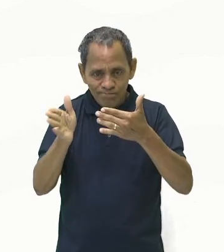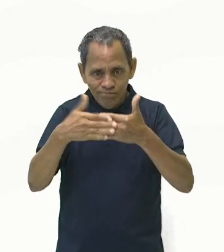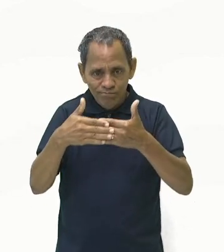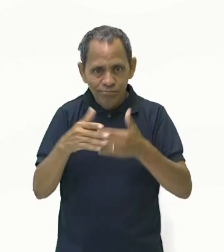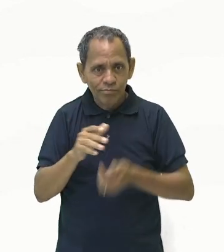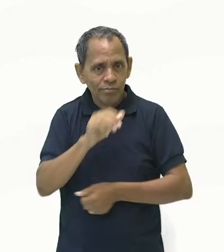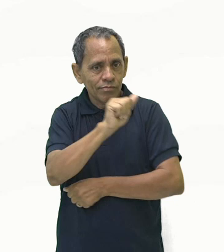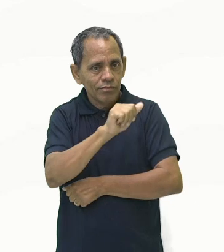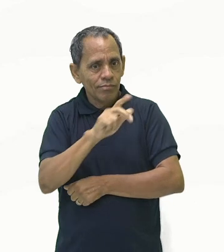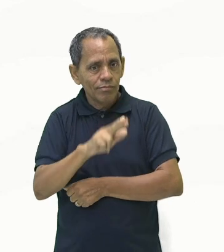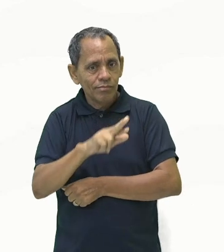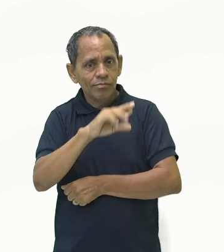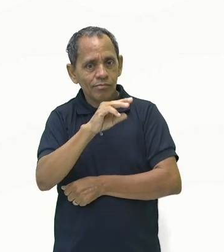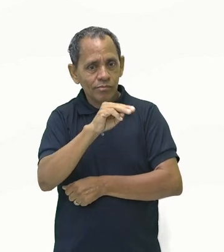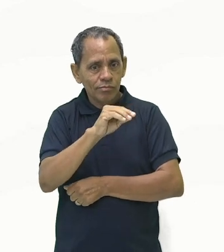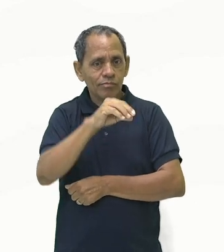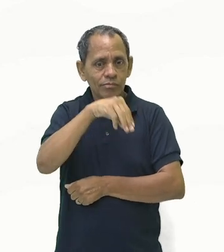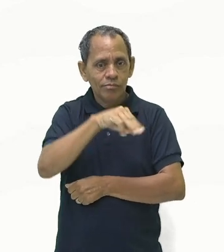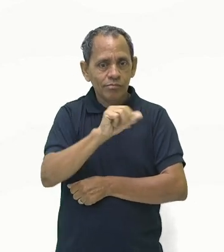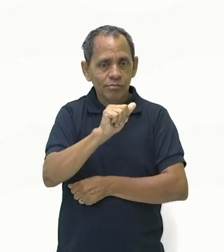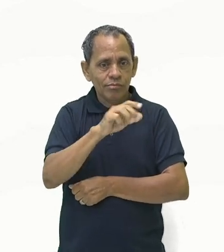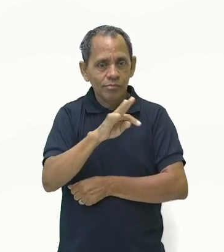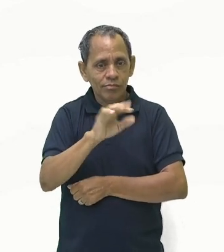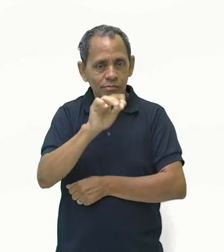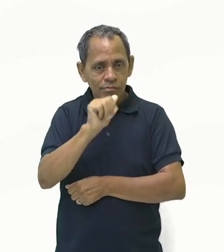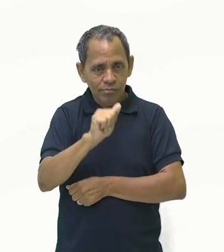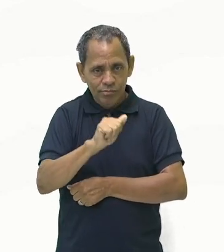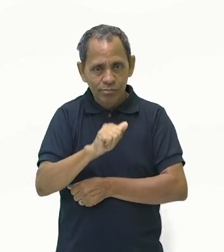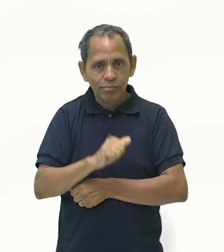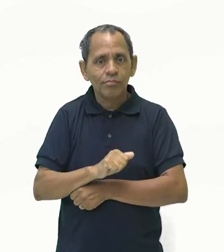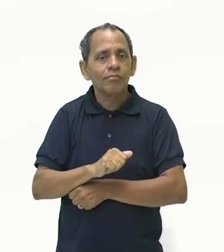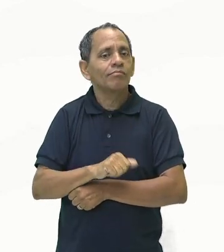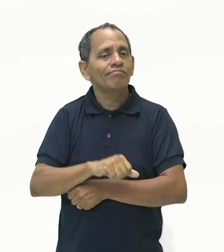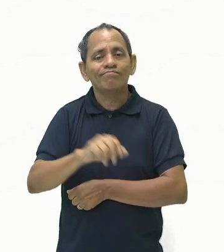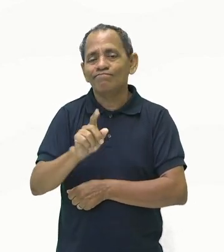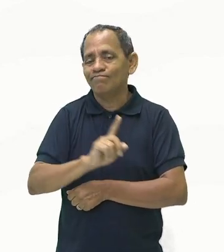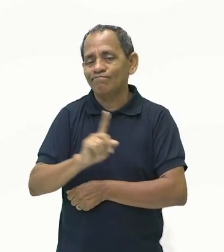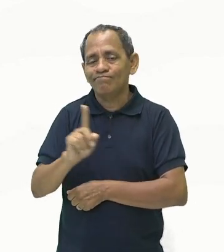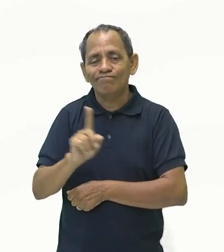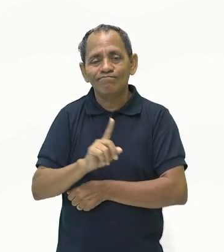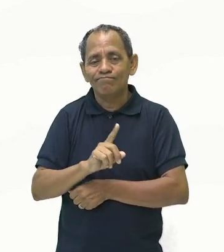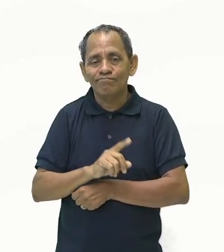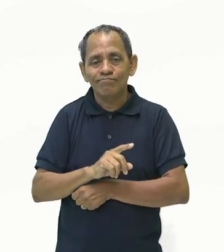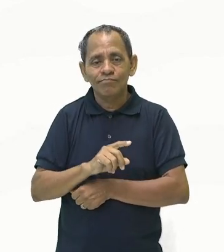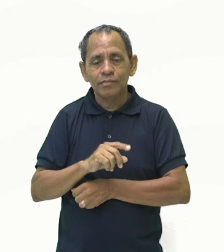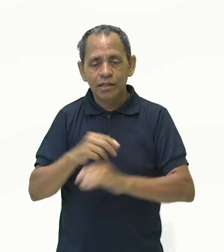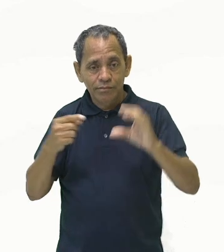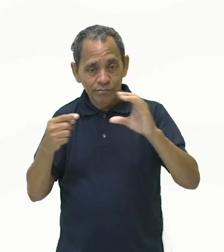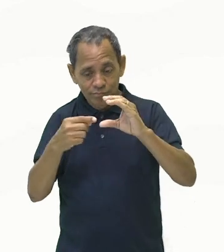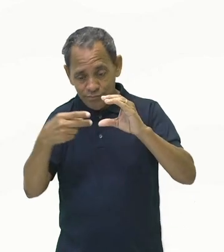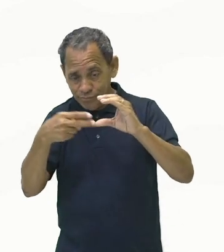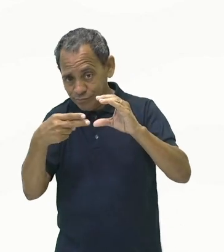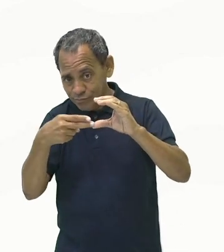ela fosse aromática, ela teria dupla sim, dupla não, tá? Importante dizer que o aromático,